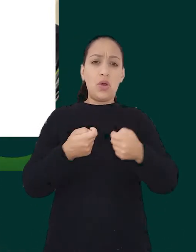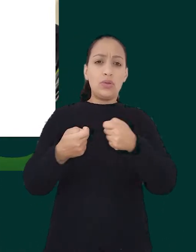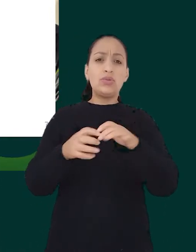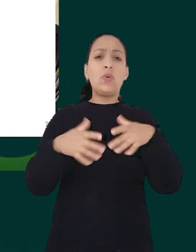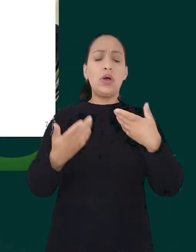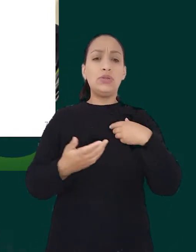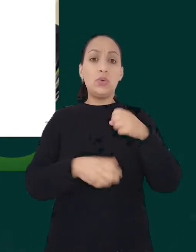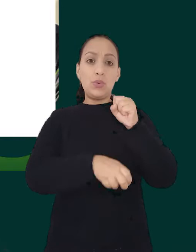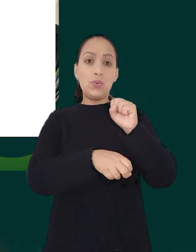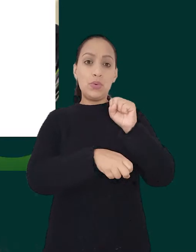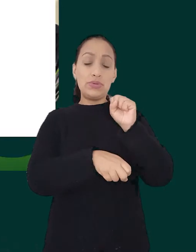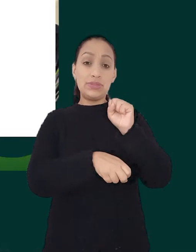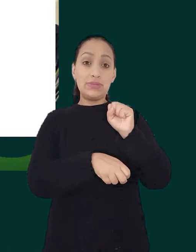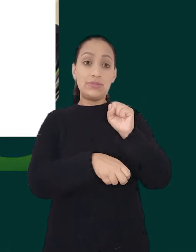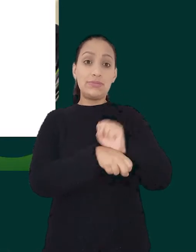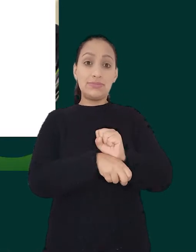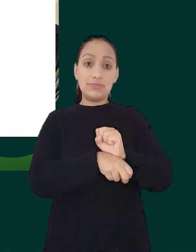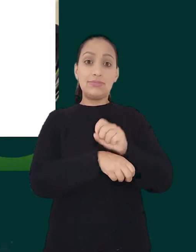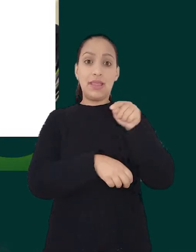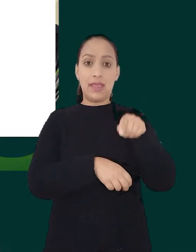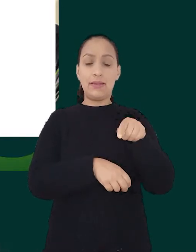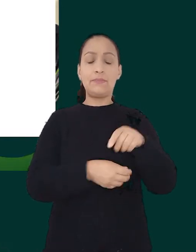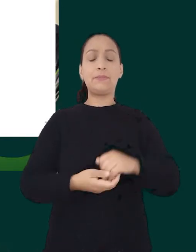dele estático por muito tempo.